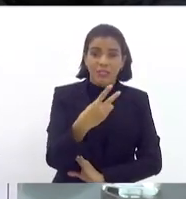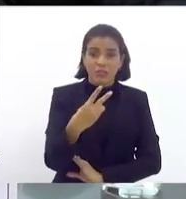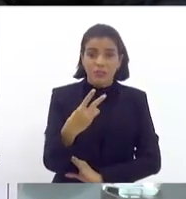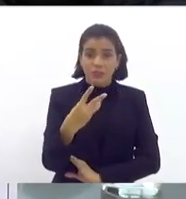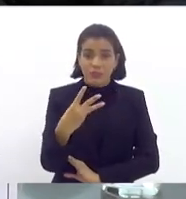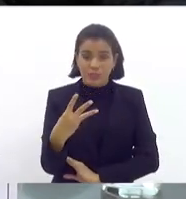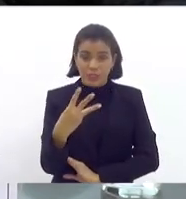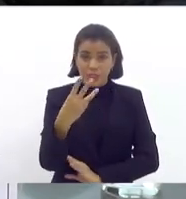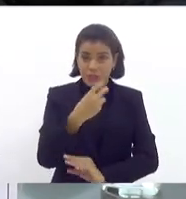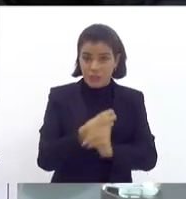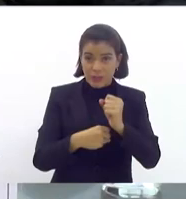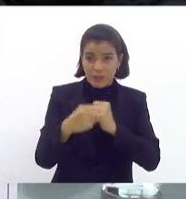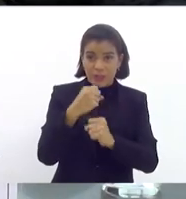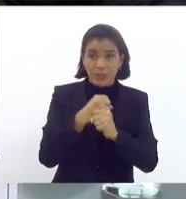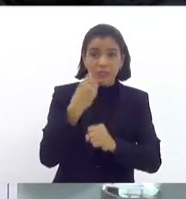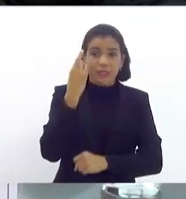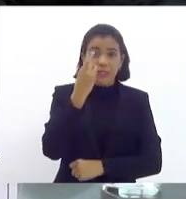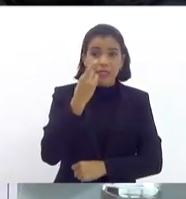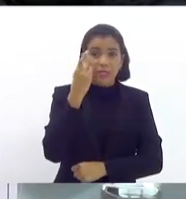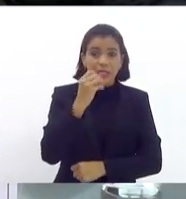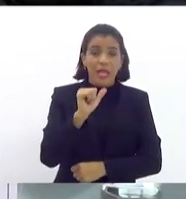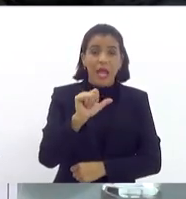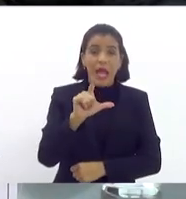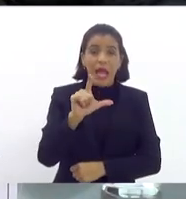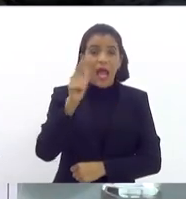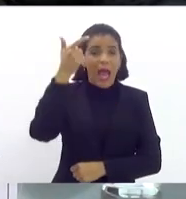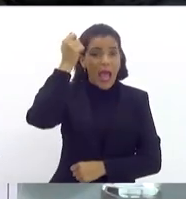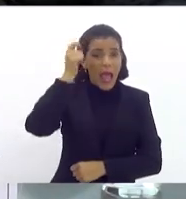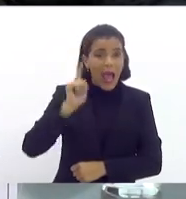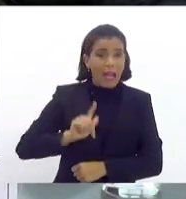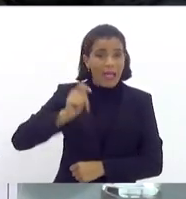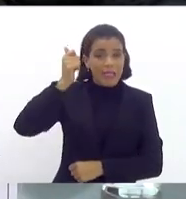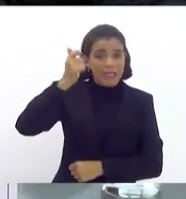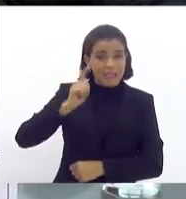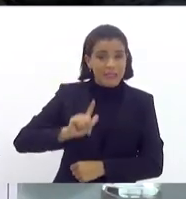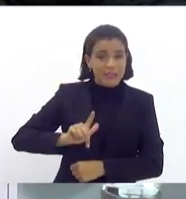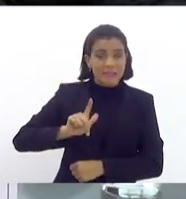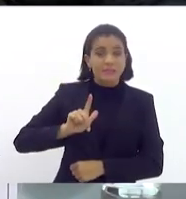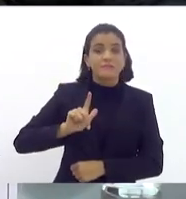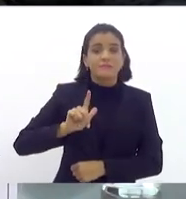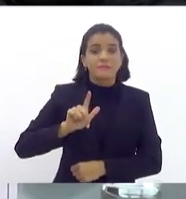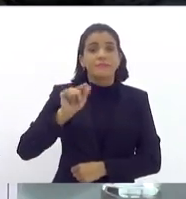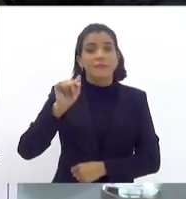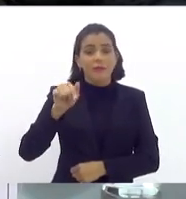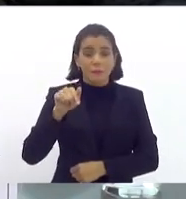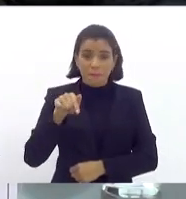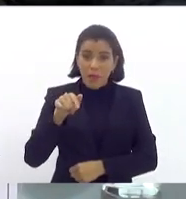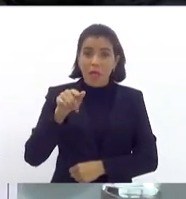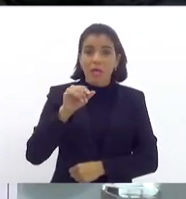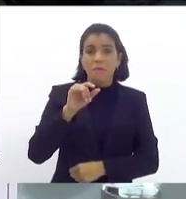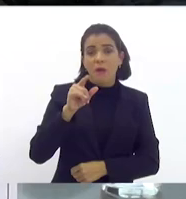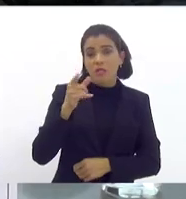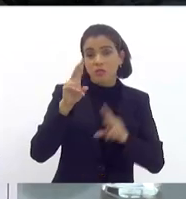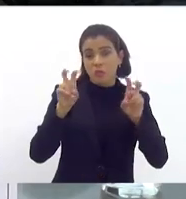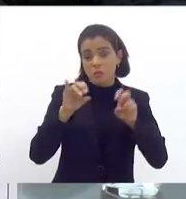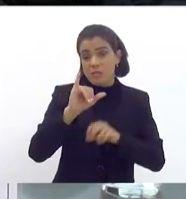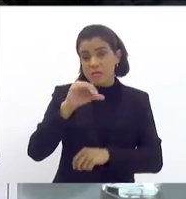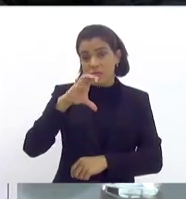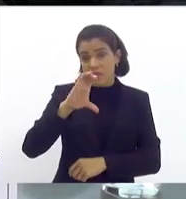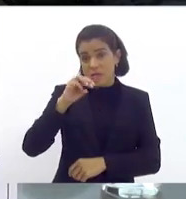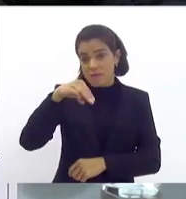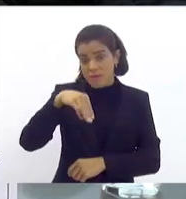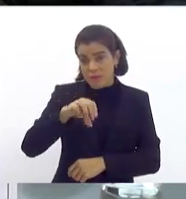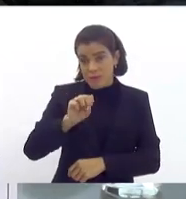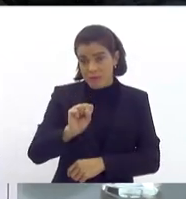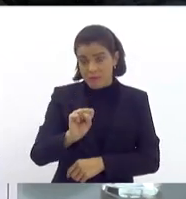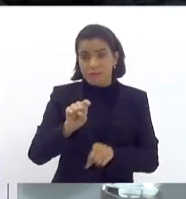ano passado, da deputada Alana Passos, adere para fins de incidência de ICMS e